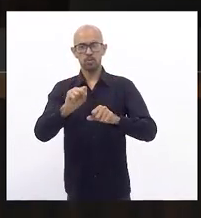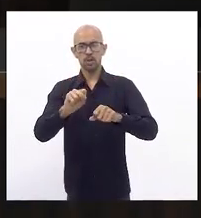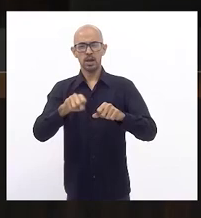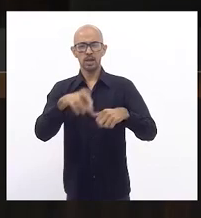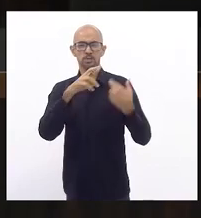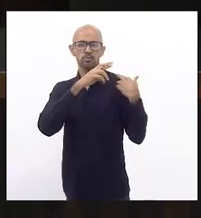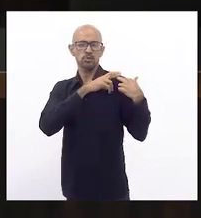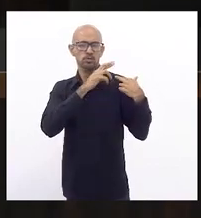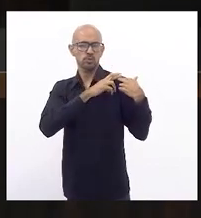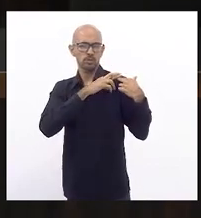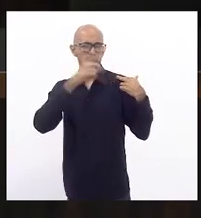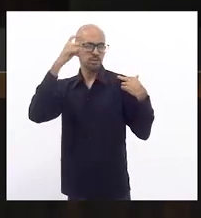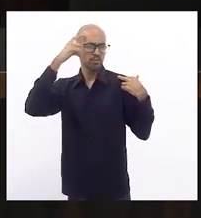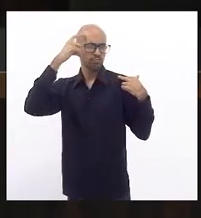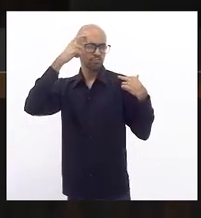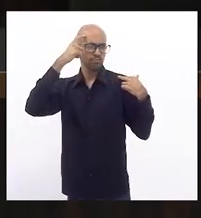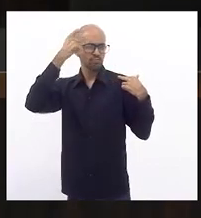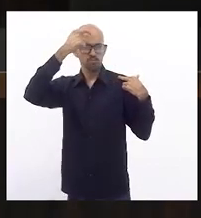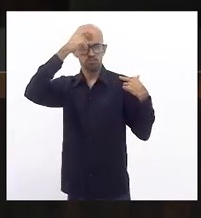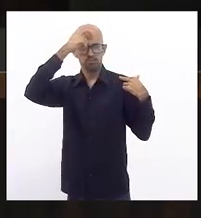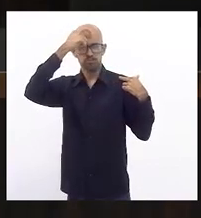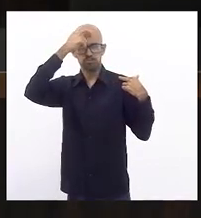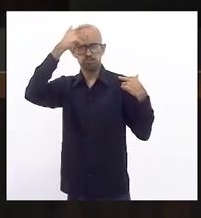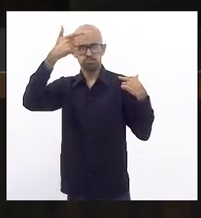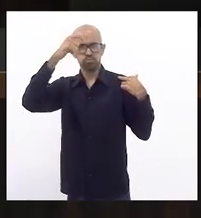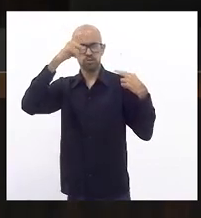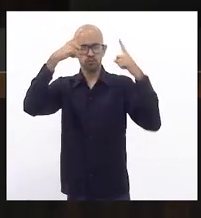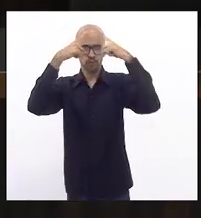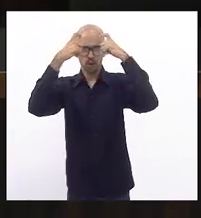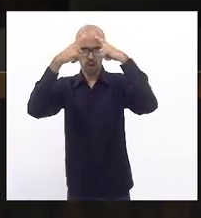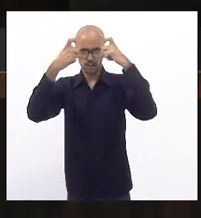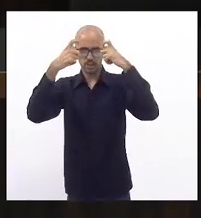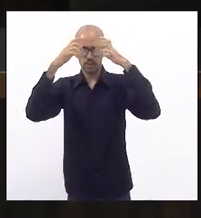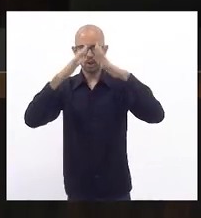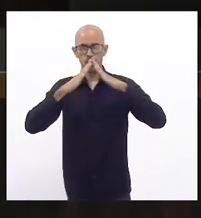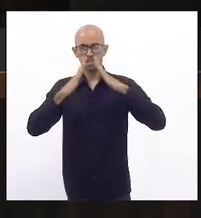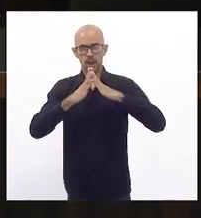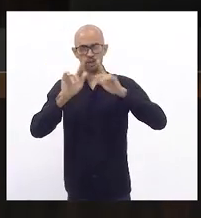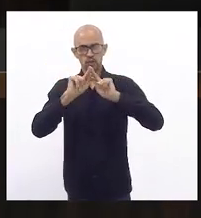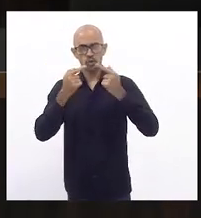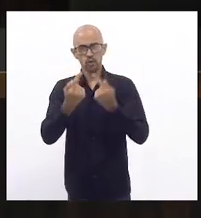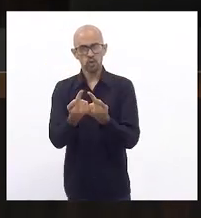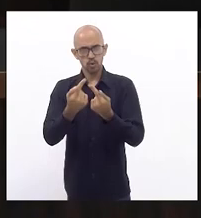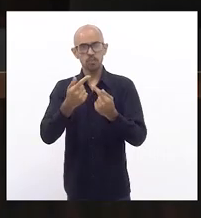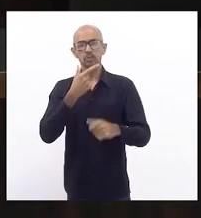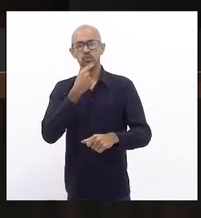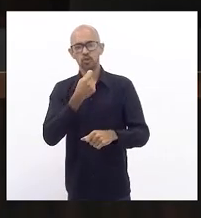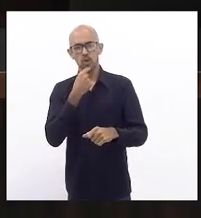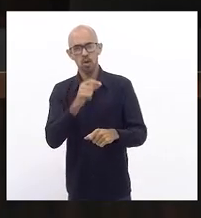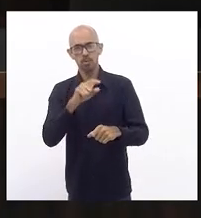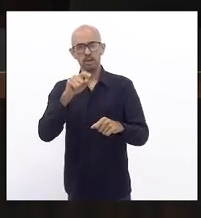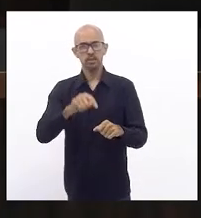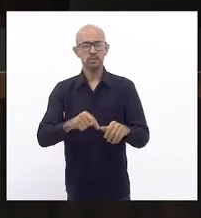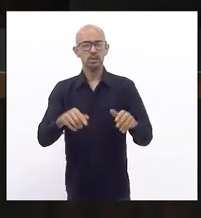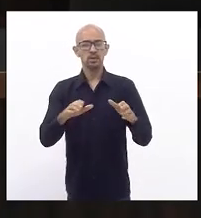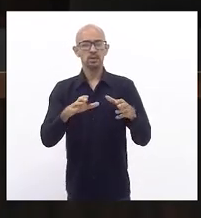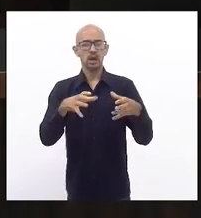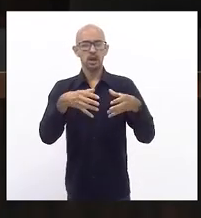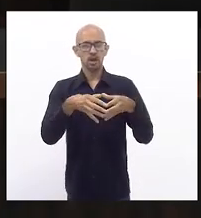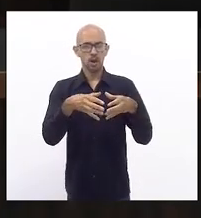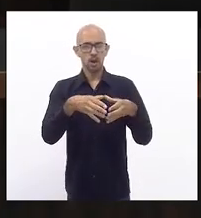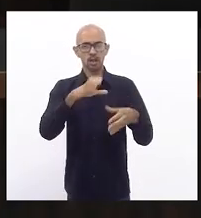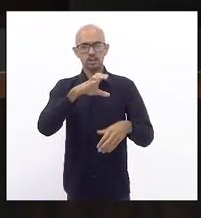responsabilização, reflexão e conscientização dos autores de violência doméstica e grupos reflexivos de homens, pendente de pareceres das comissões de Constituição e